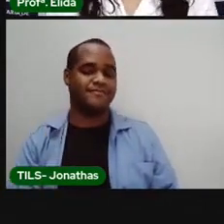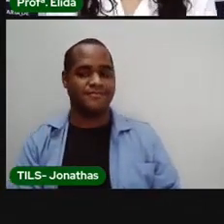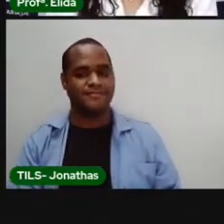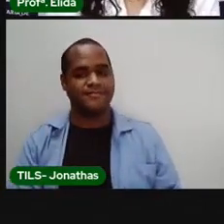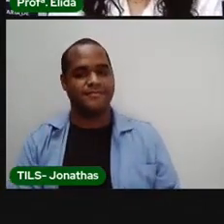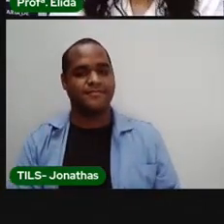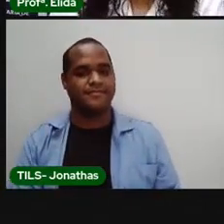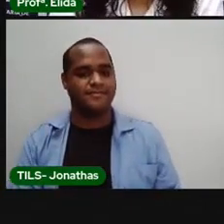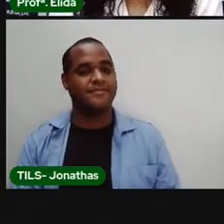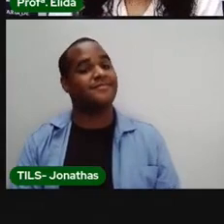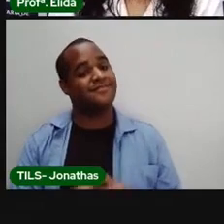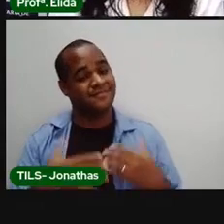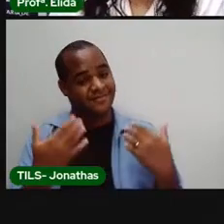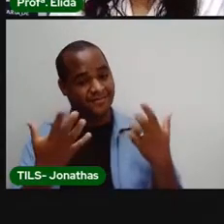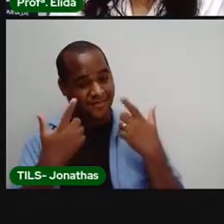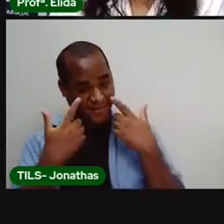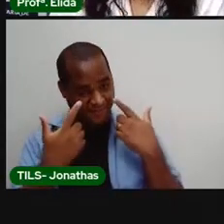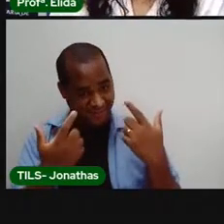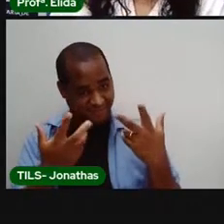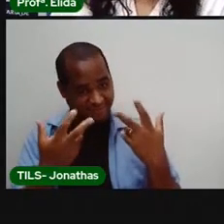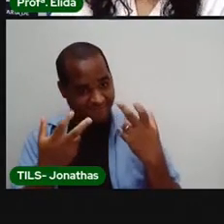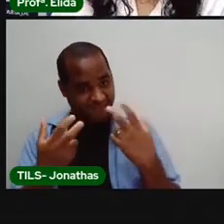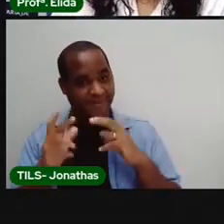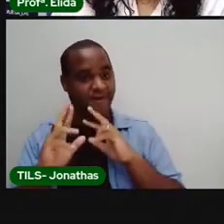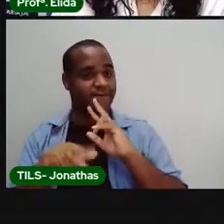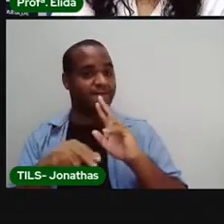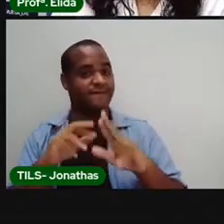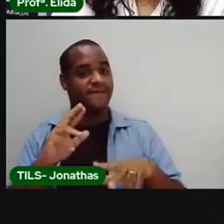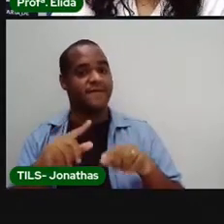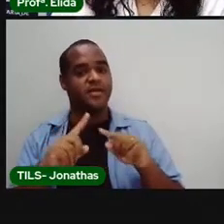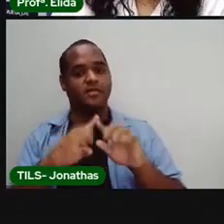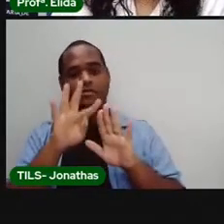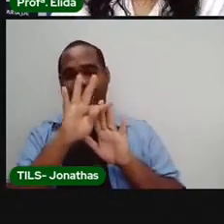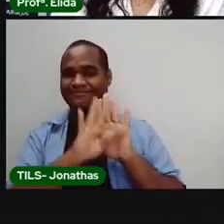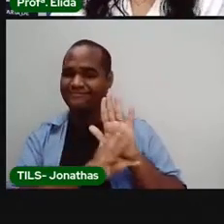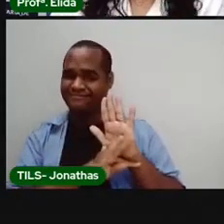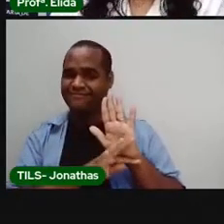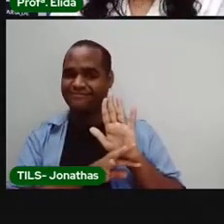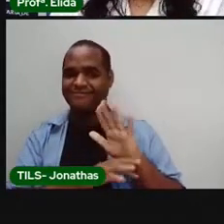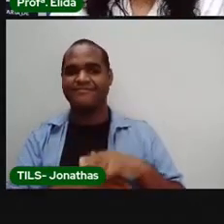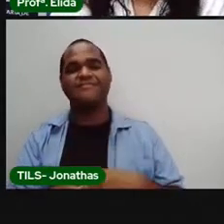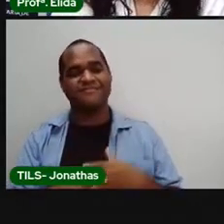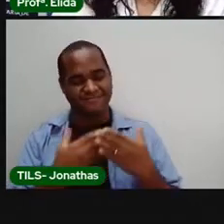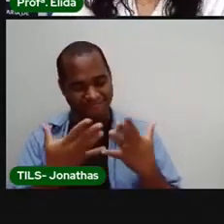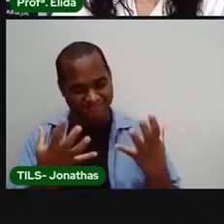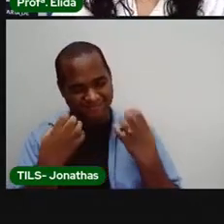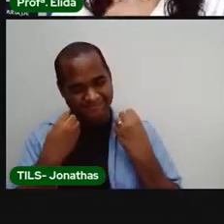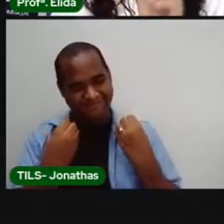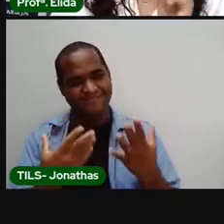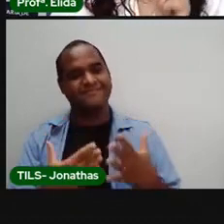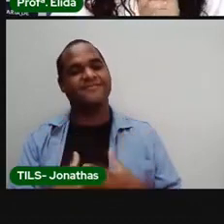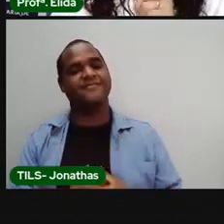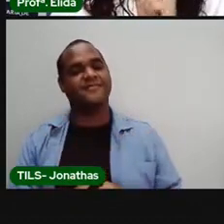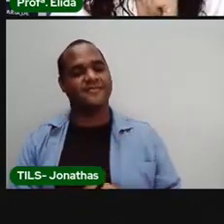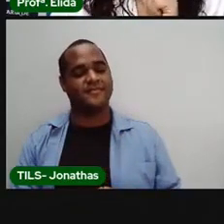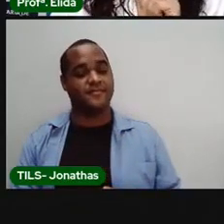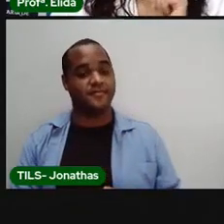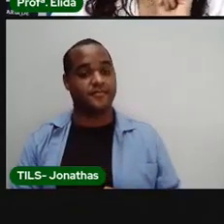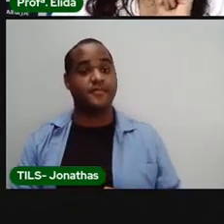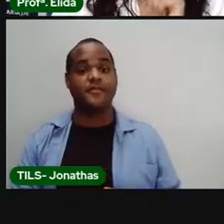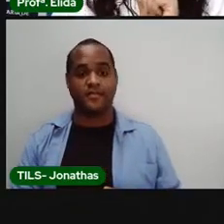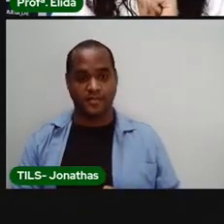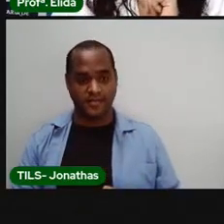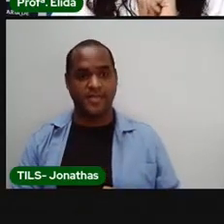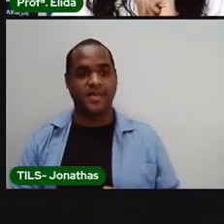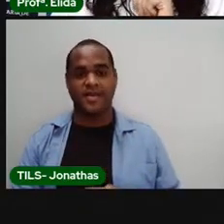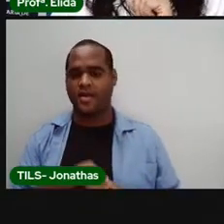1, 2, 3, 4, 5. Viu a diferença do nosso texto? Isso mesmo. Essa é